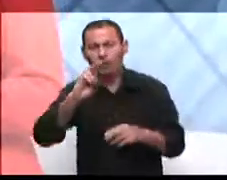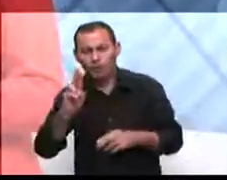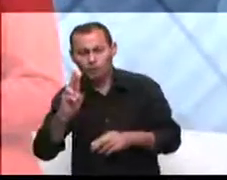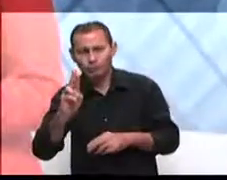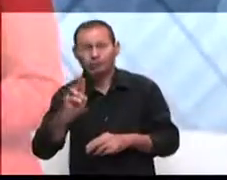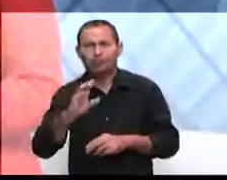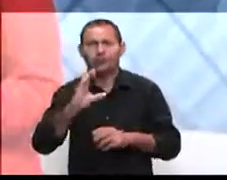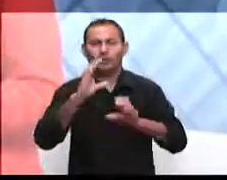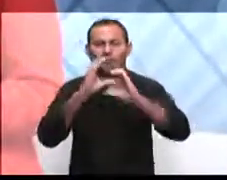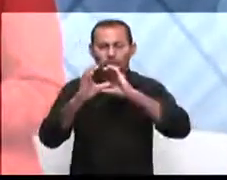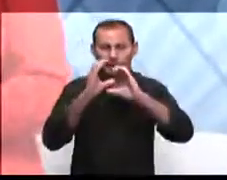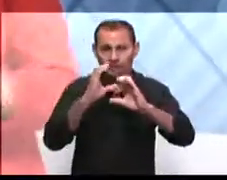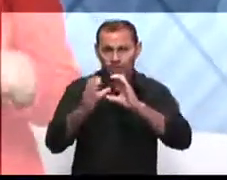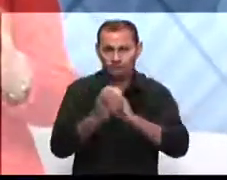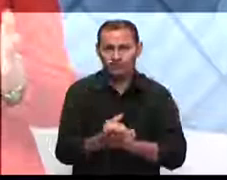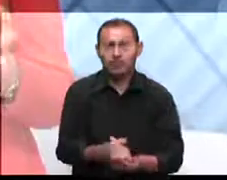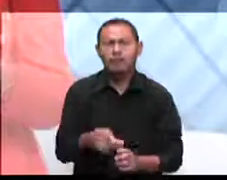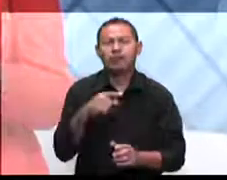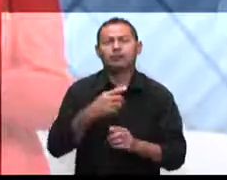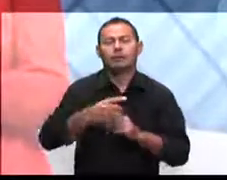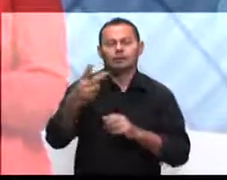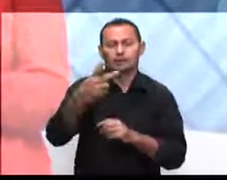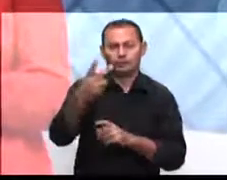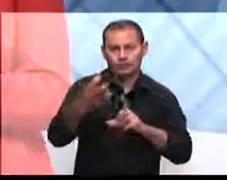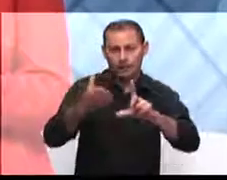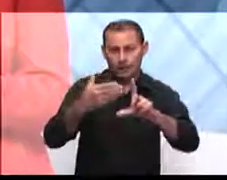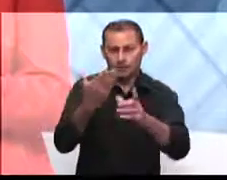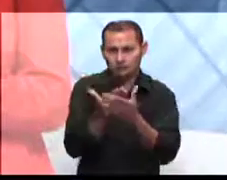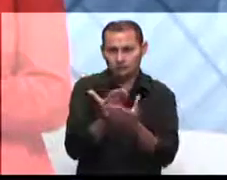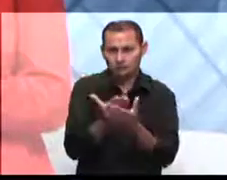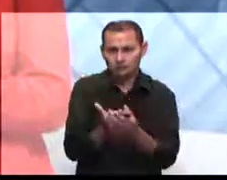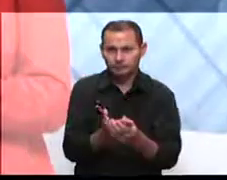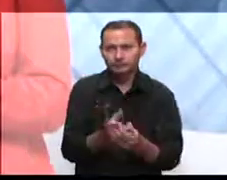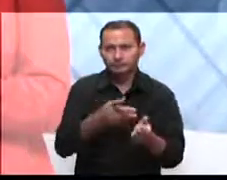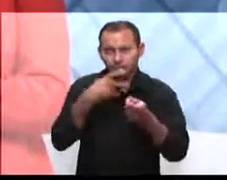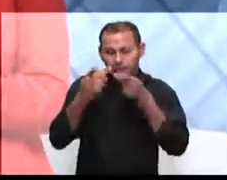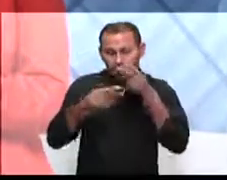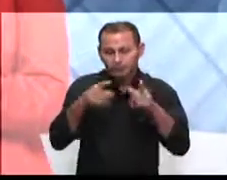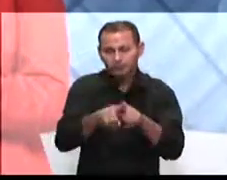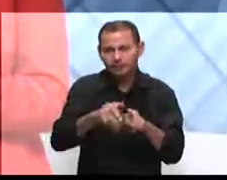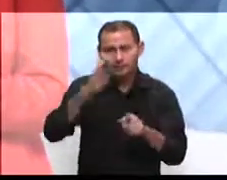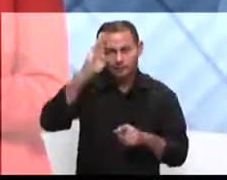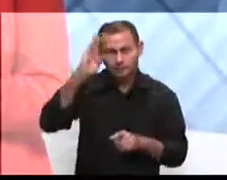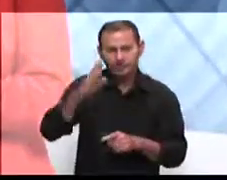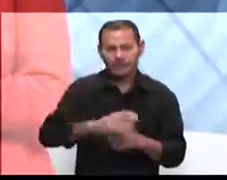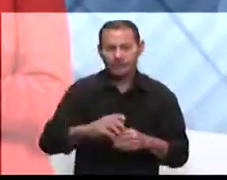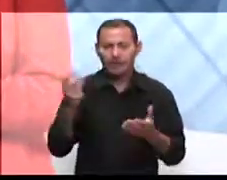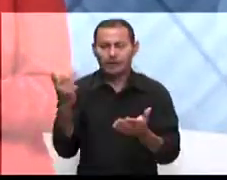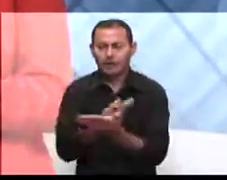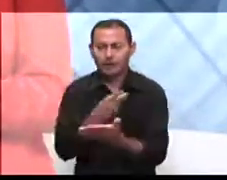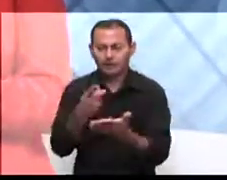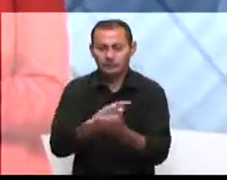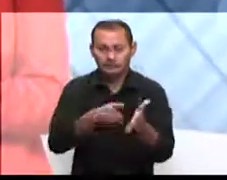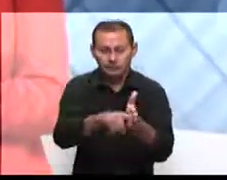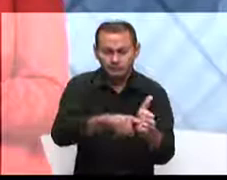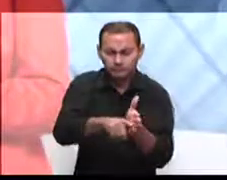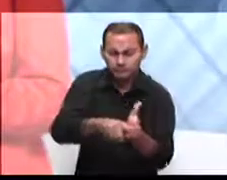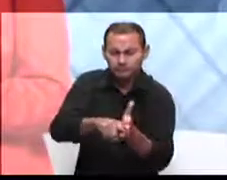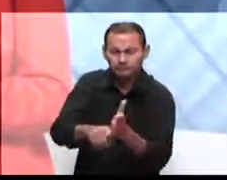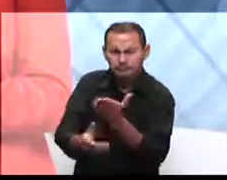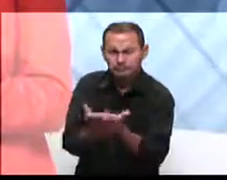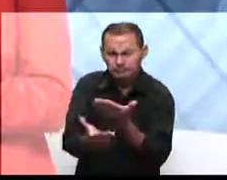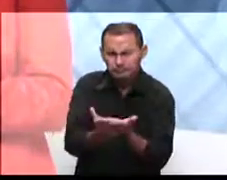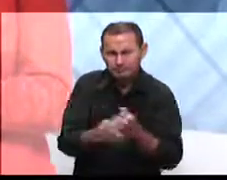por comunicação. Na segunda aula, lembrem vocês, falamos sobre os principais erros de pesquisa